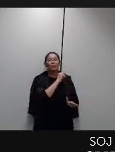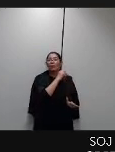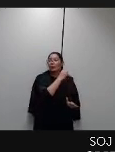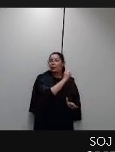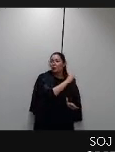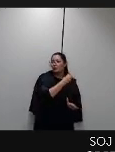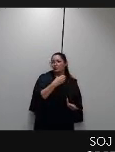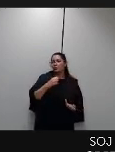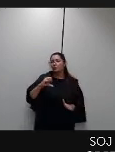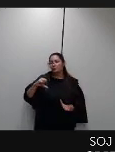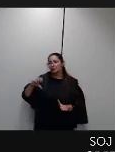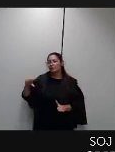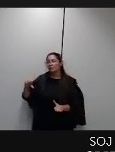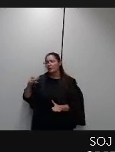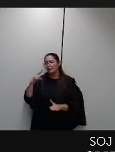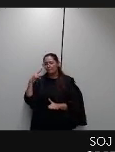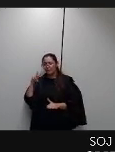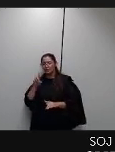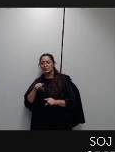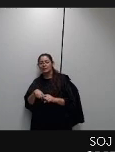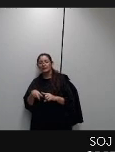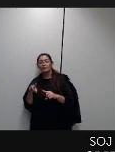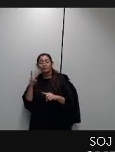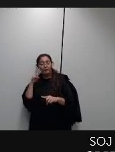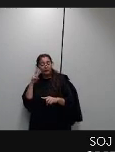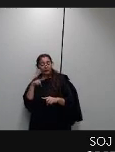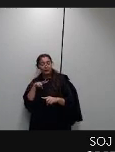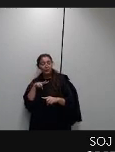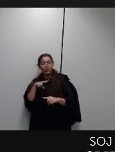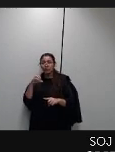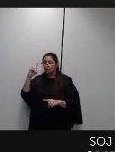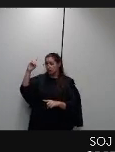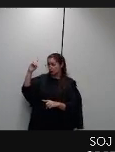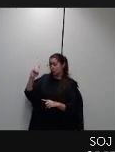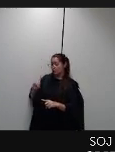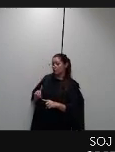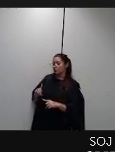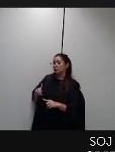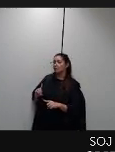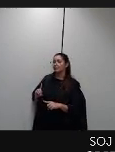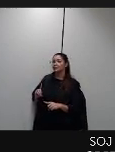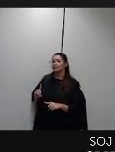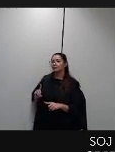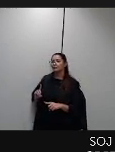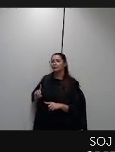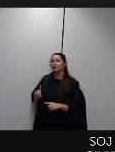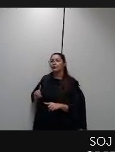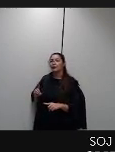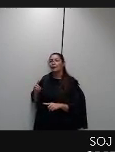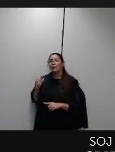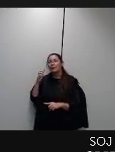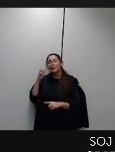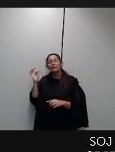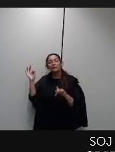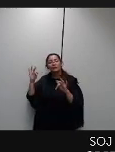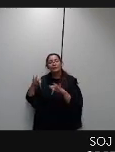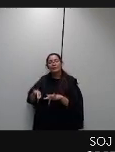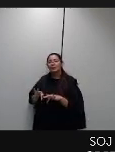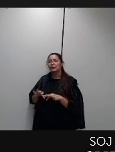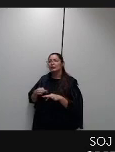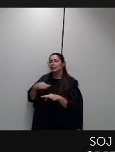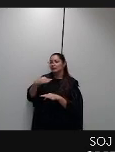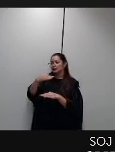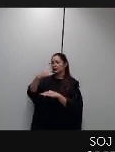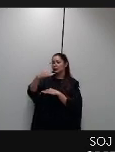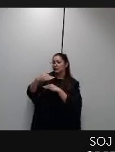agora se por outro lado direito falimentar sofreu Profundas alterações que o advento da lei de recuperação de